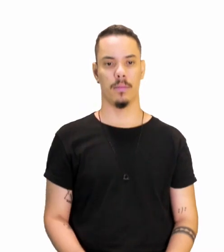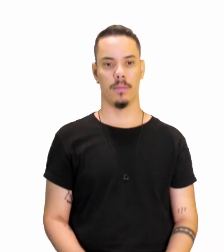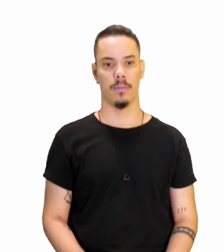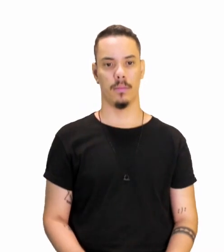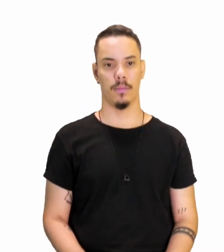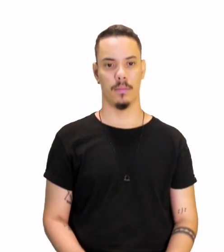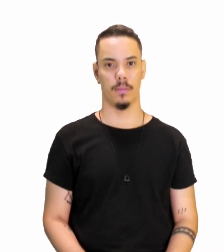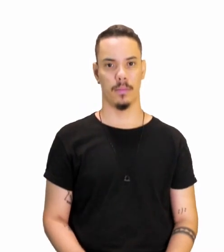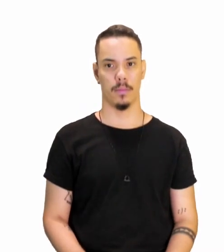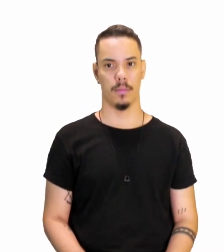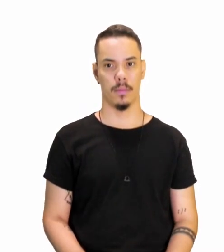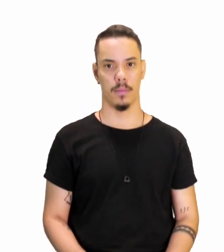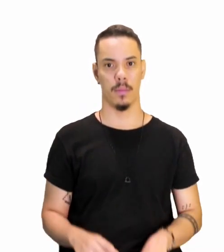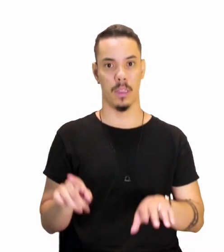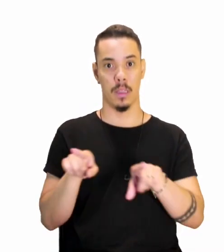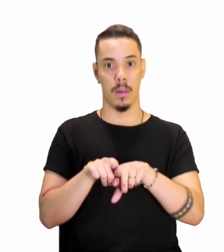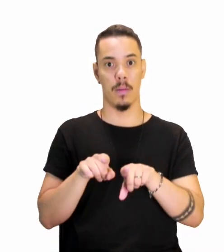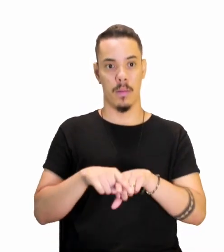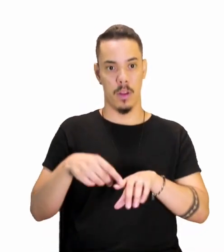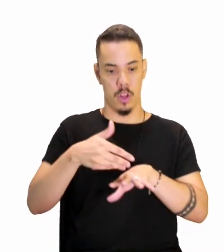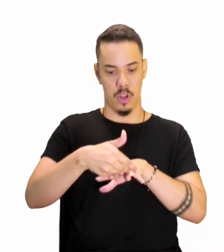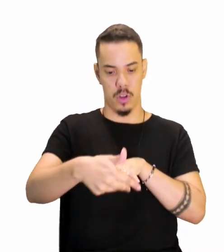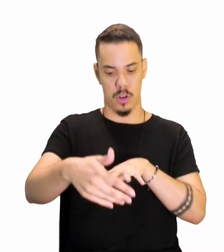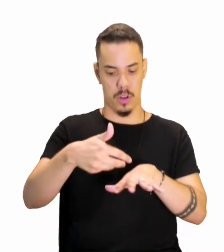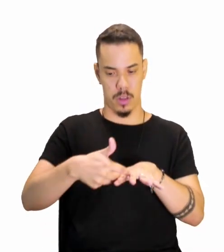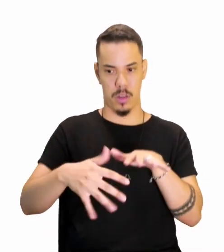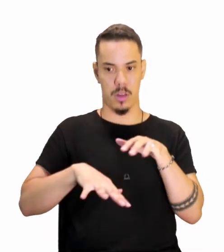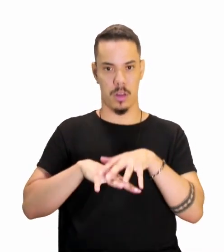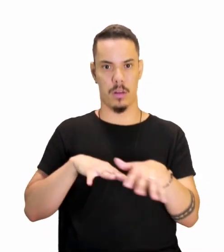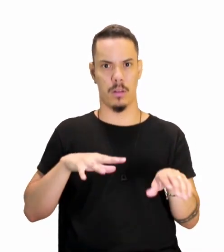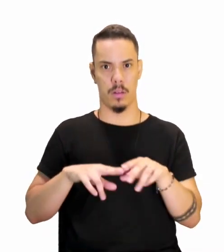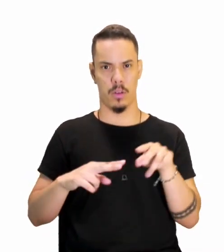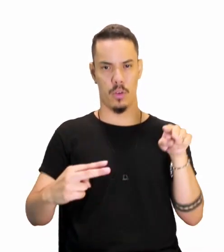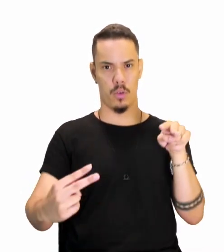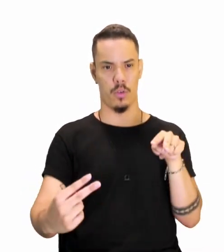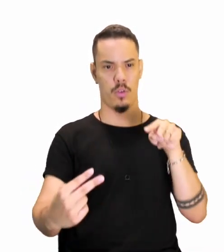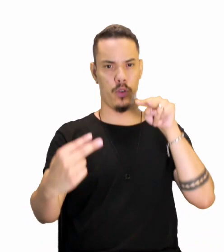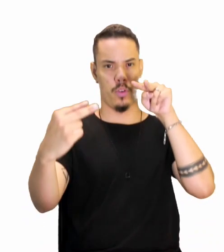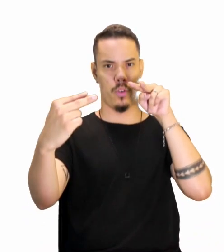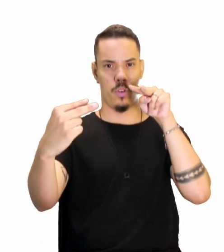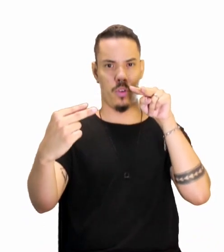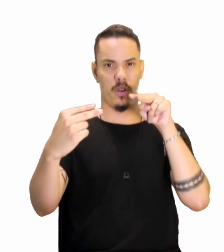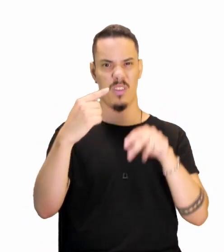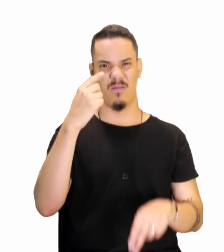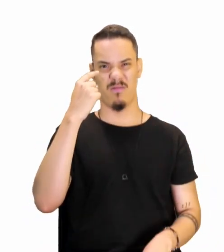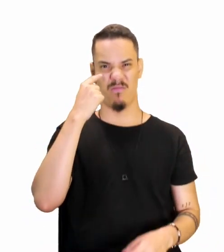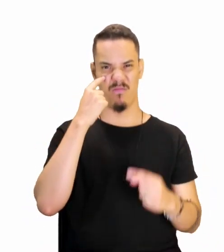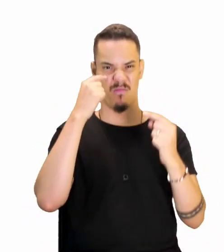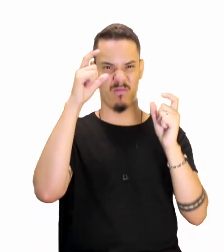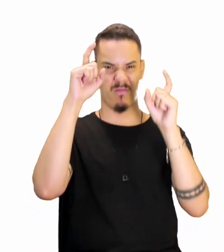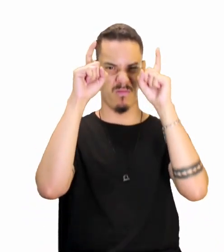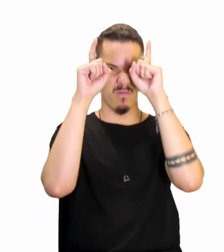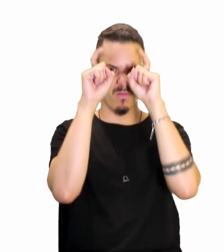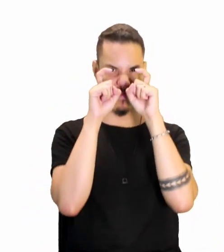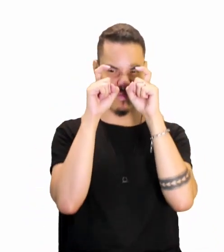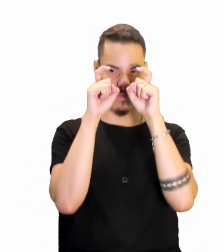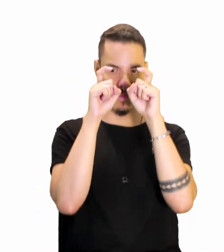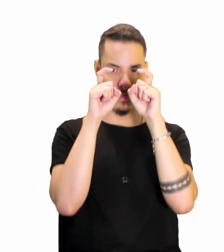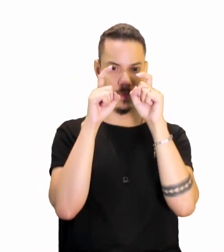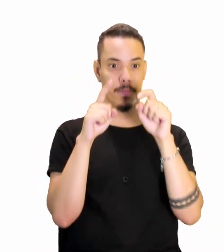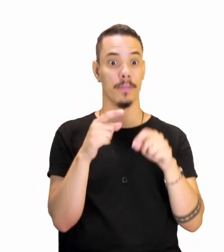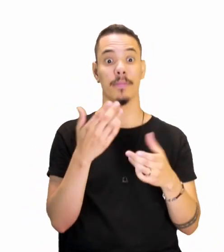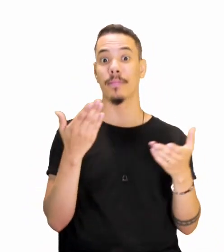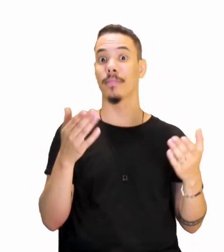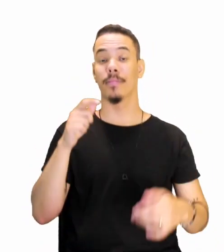nariz enorme, com as unhas enormes, mas com um olhar de mar. E a